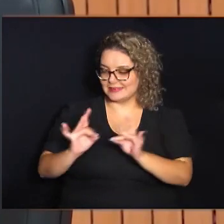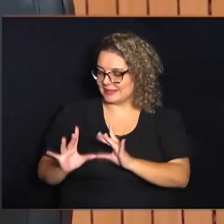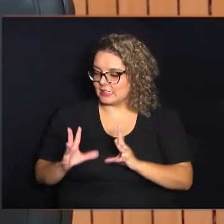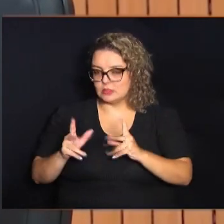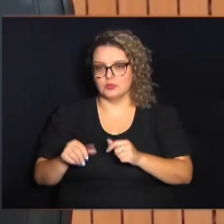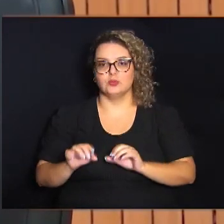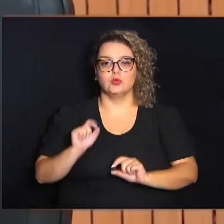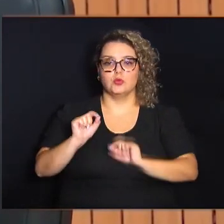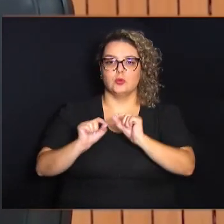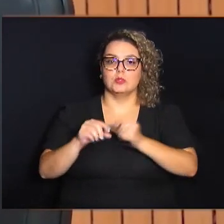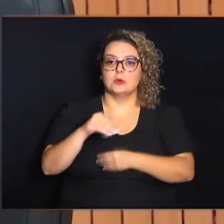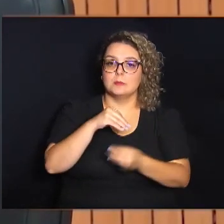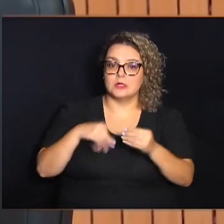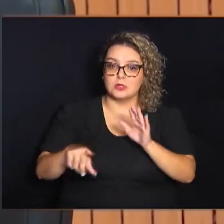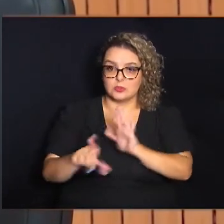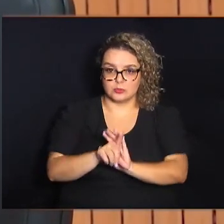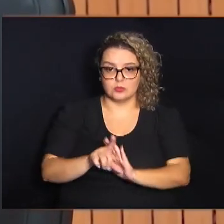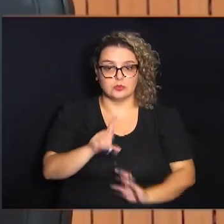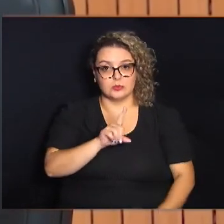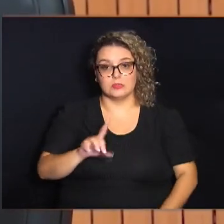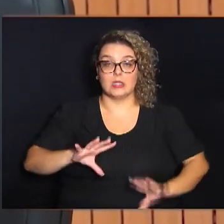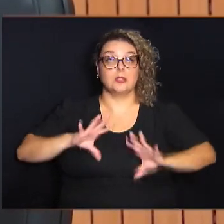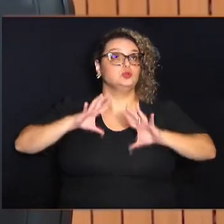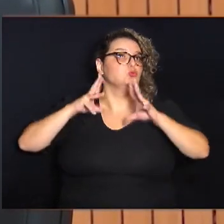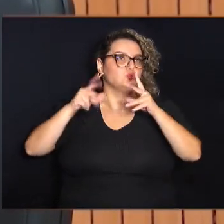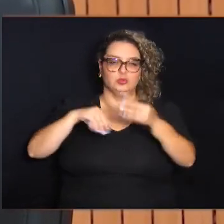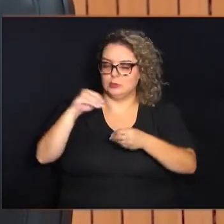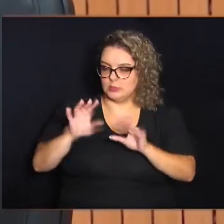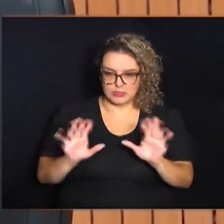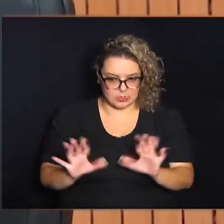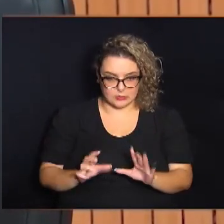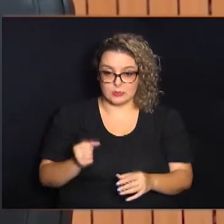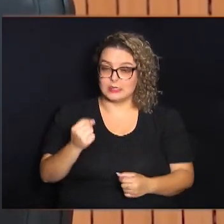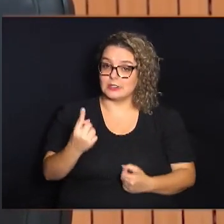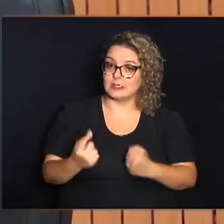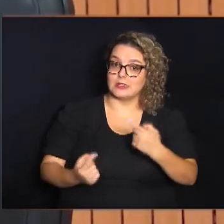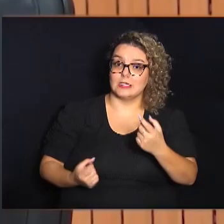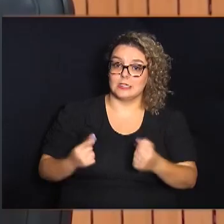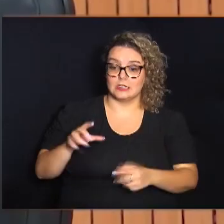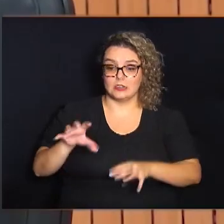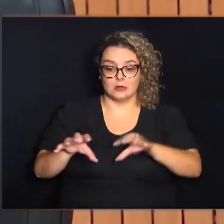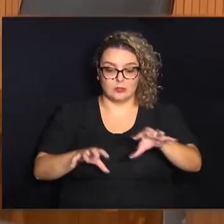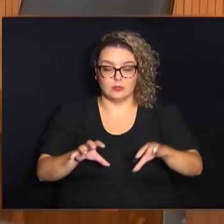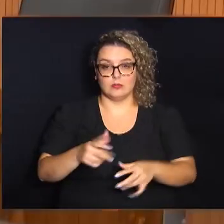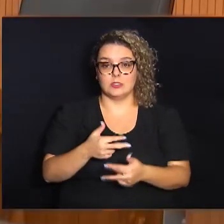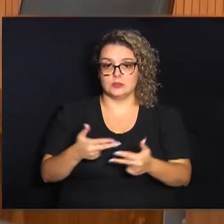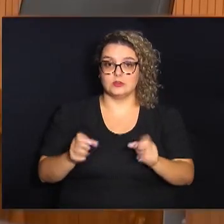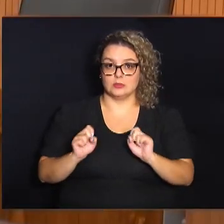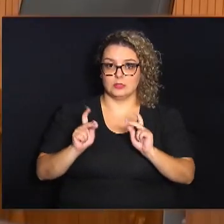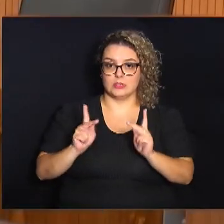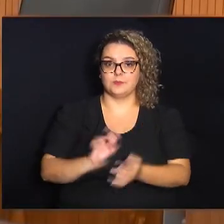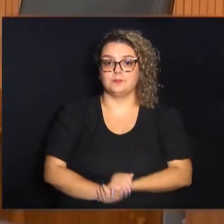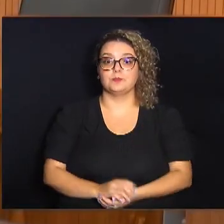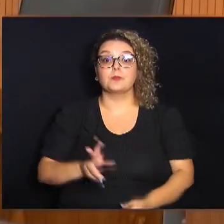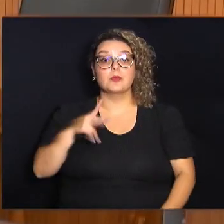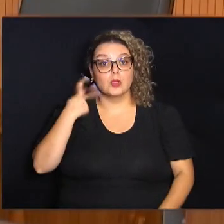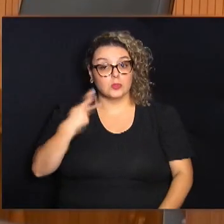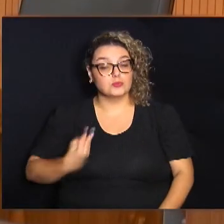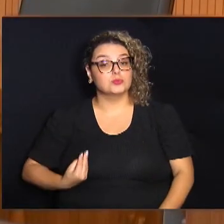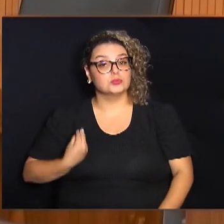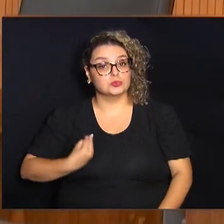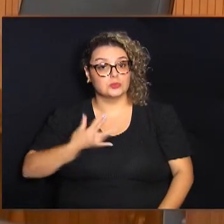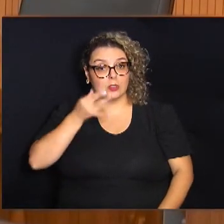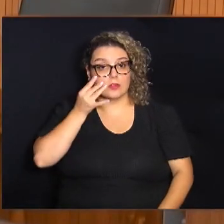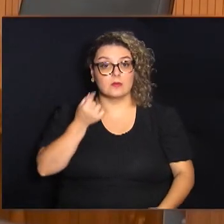mexendo na lei. A gente não está mexendo na lei como um todo, está mexendo em pontos específicos, tá bom? Os vereadores presentes